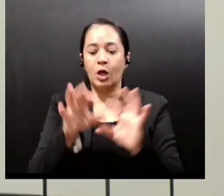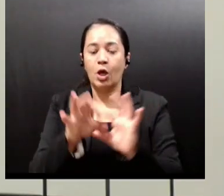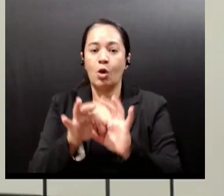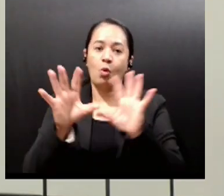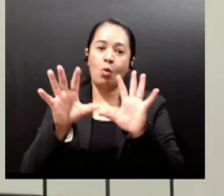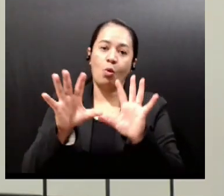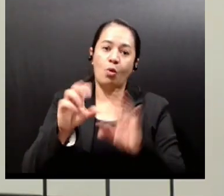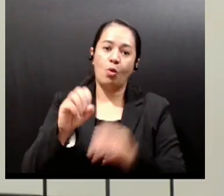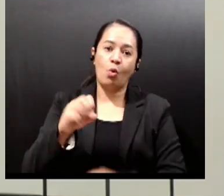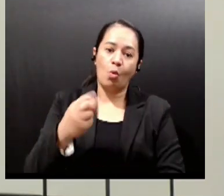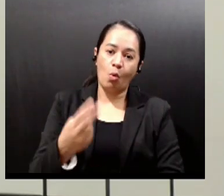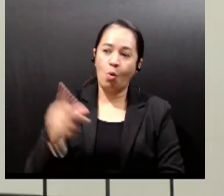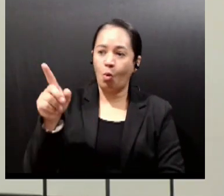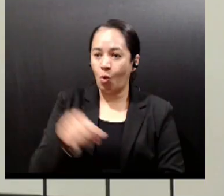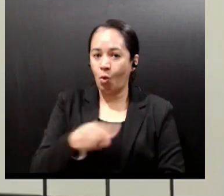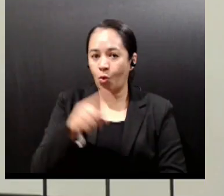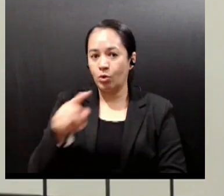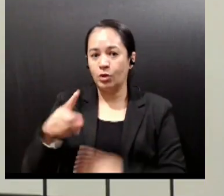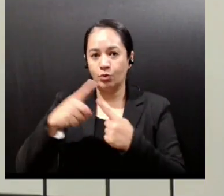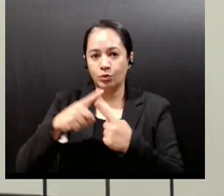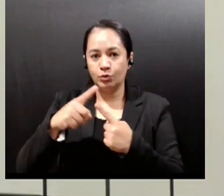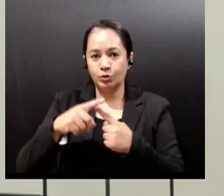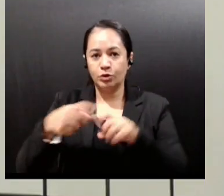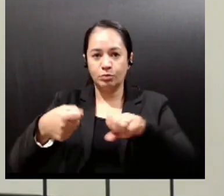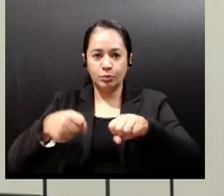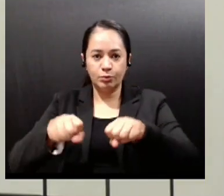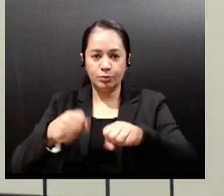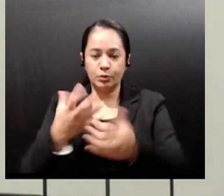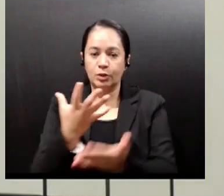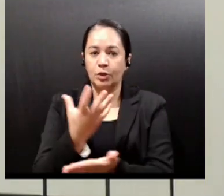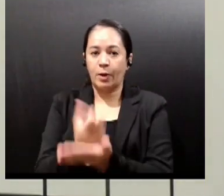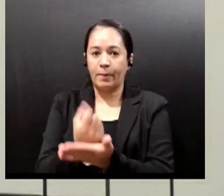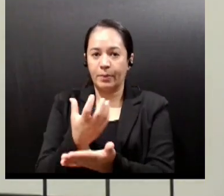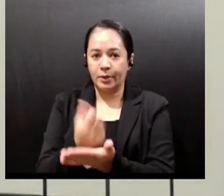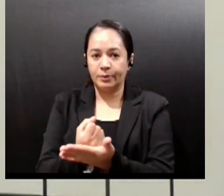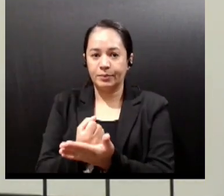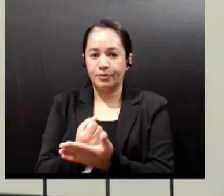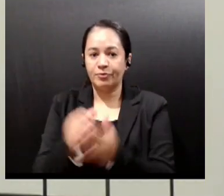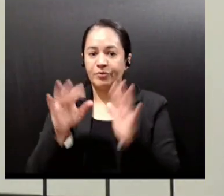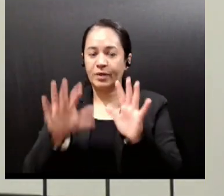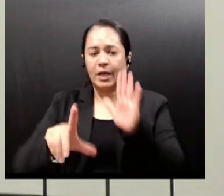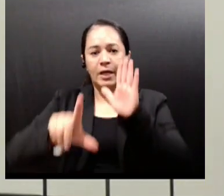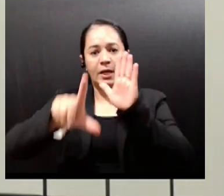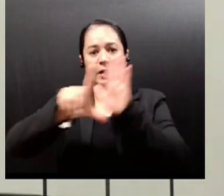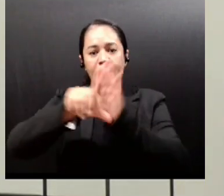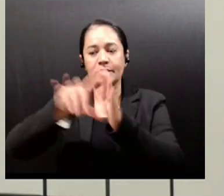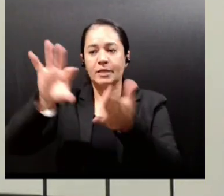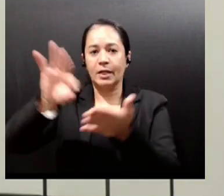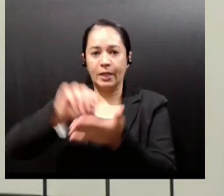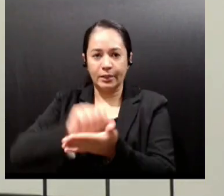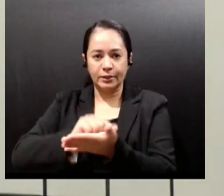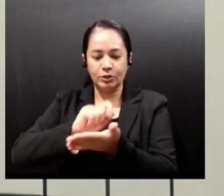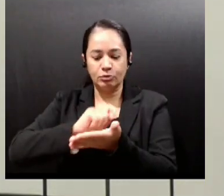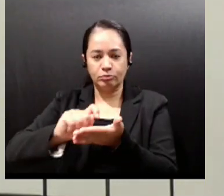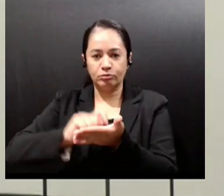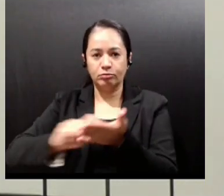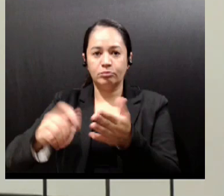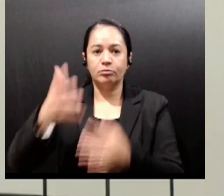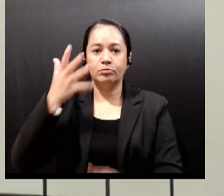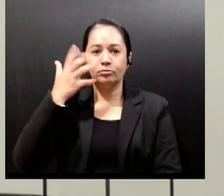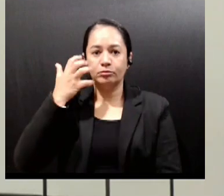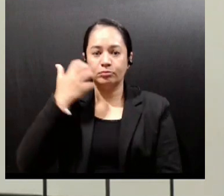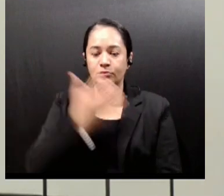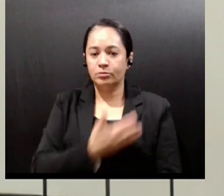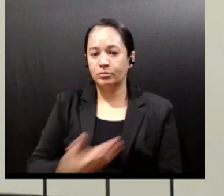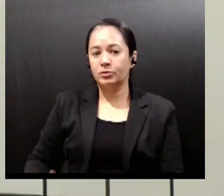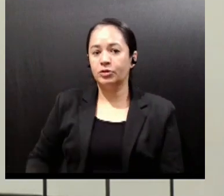esse tipo de corrida por aplicativo. Essa lei sancionada pelo governador, ela trouxe alguns